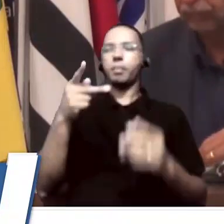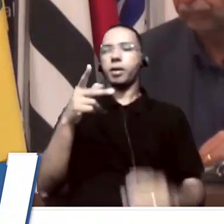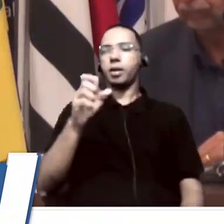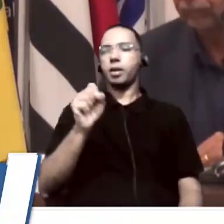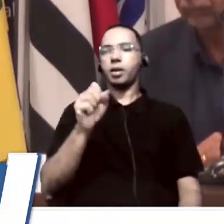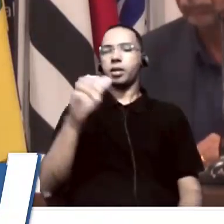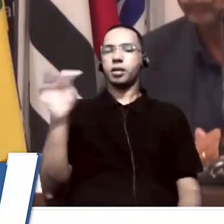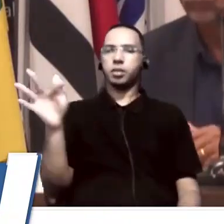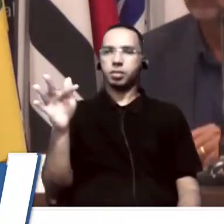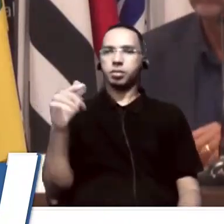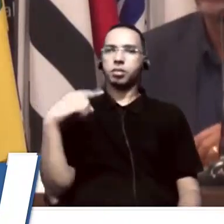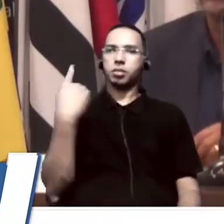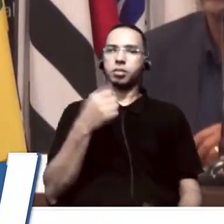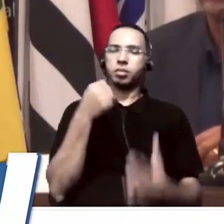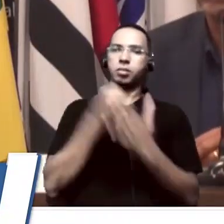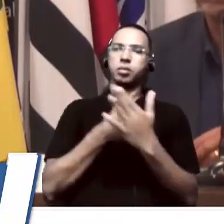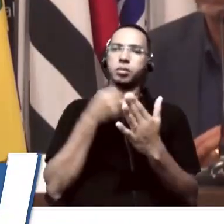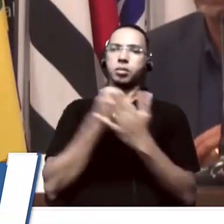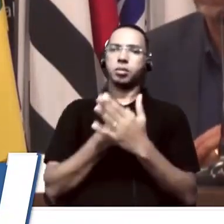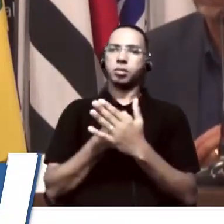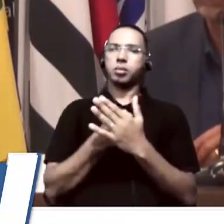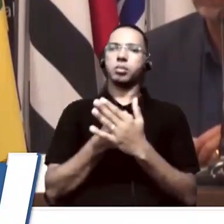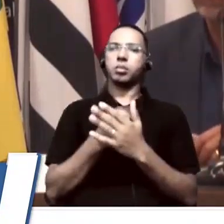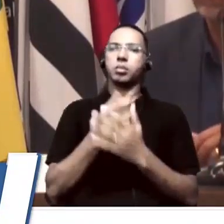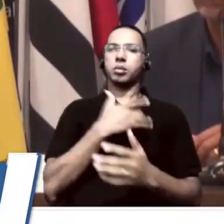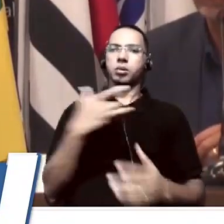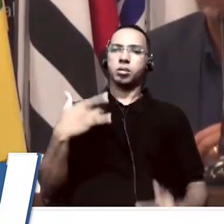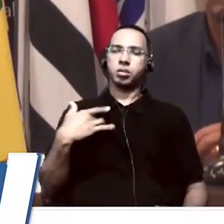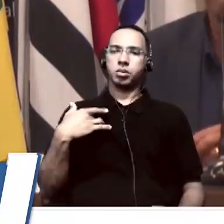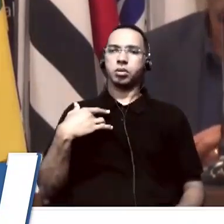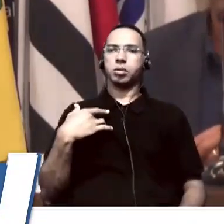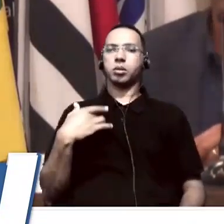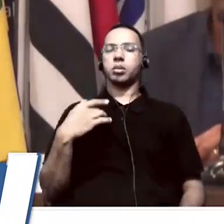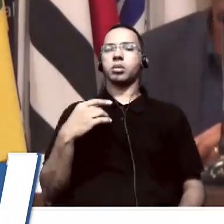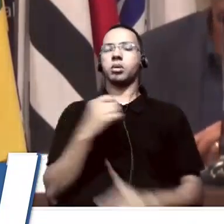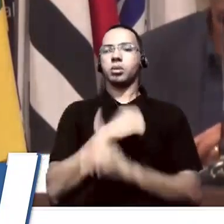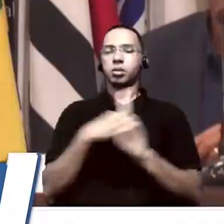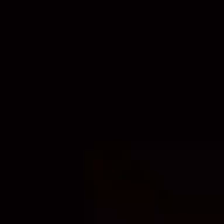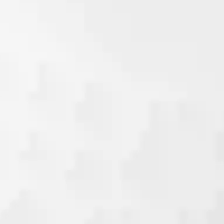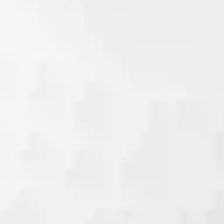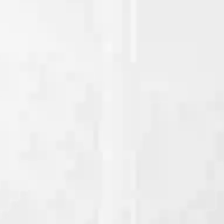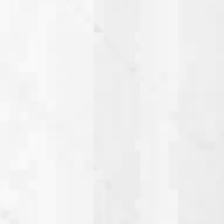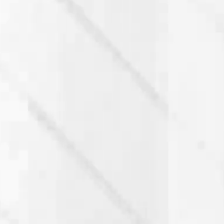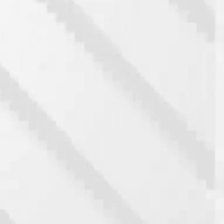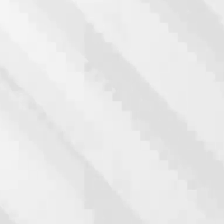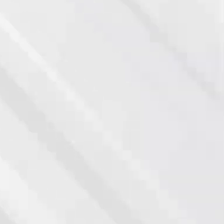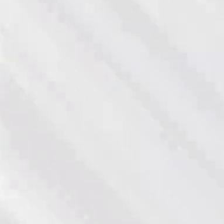para a gente bater muito nessa tecla da saúde e assistência social. Muito obrigado.